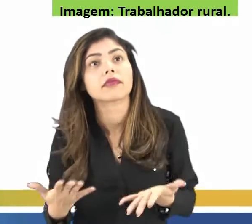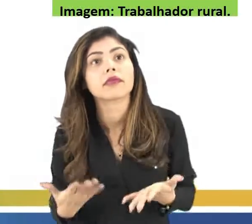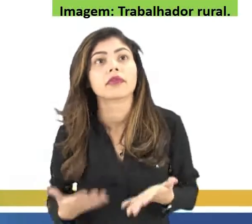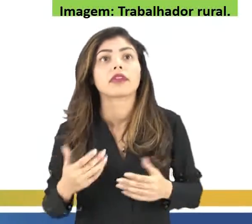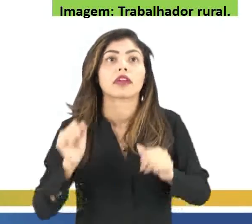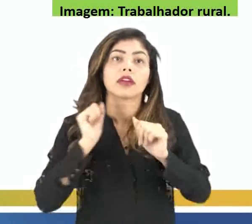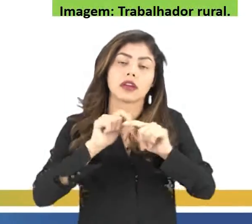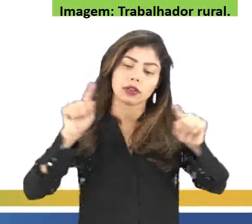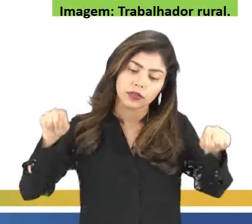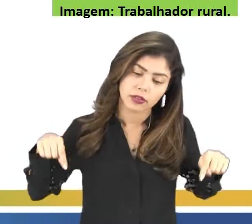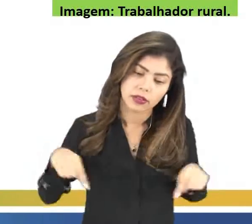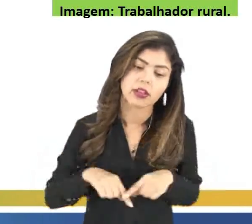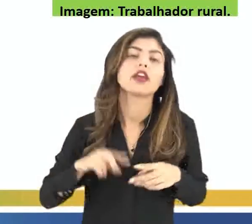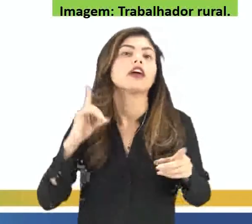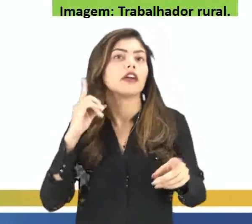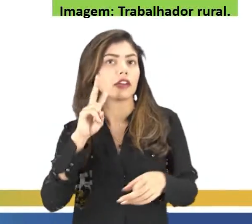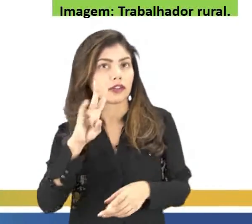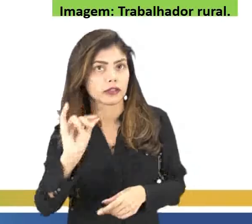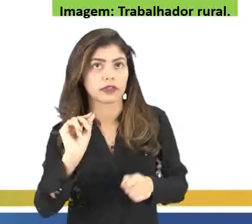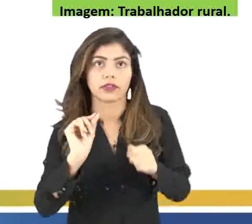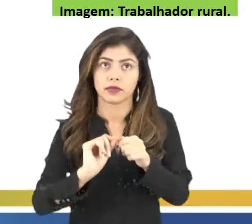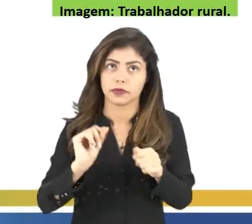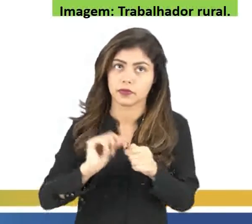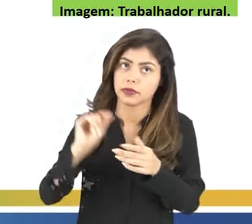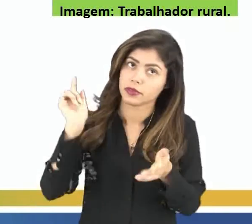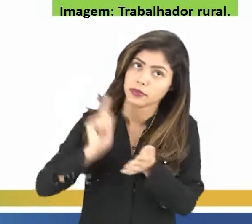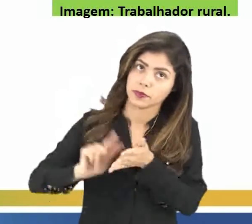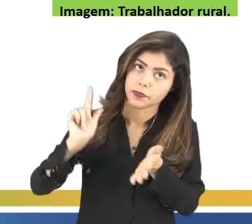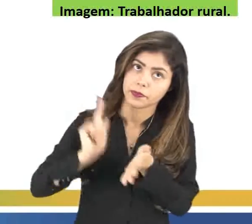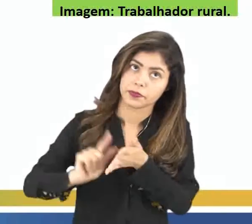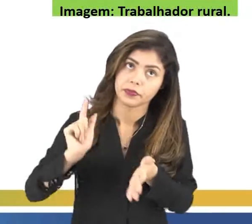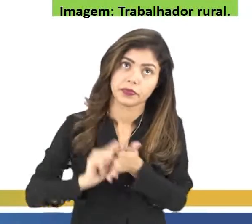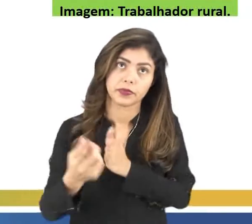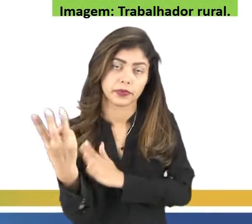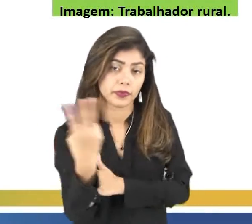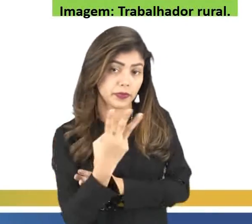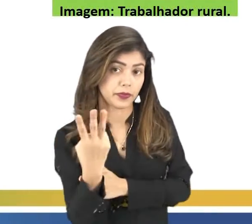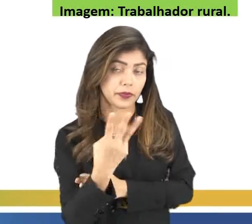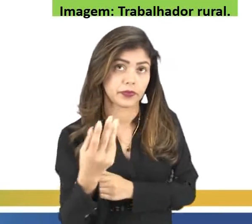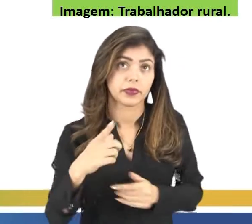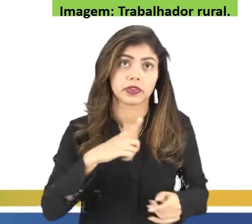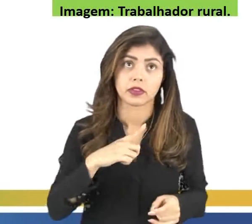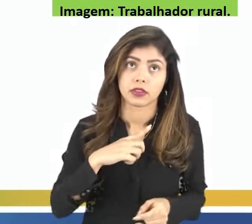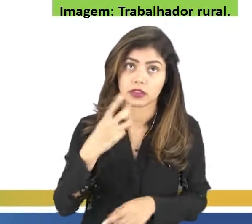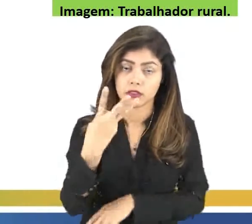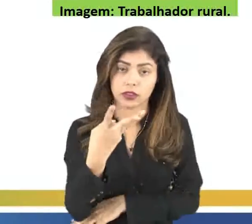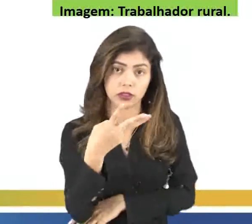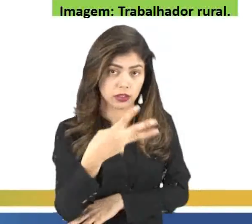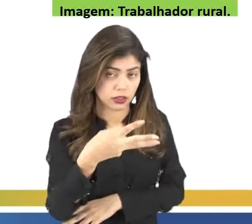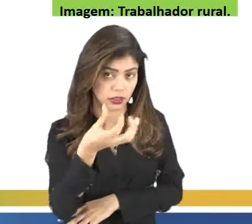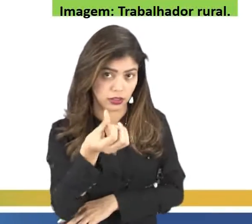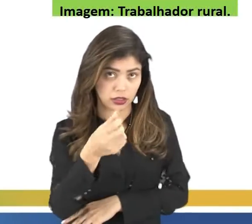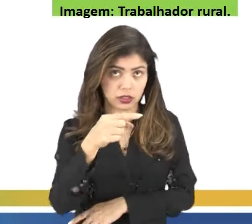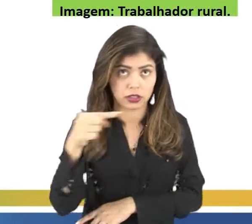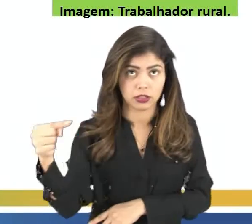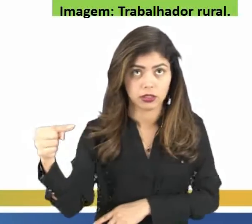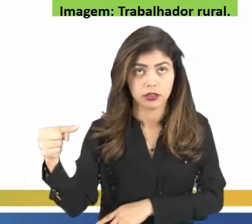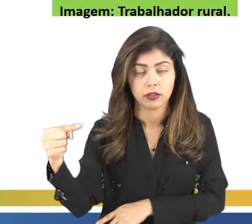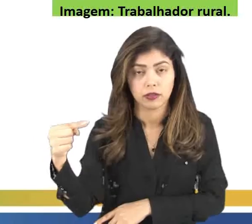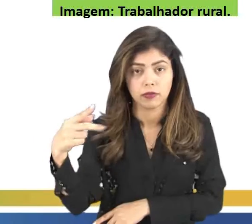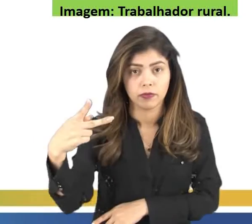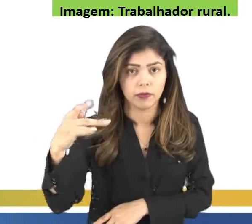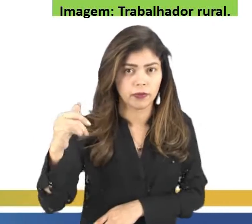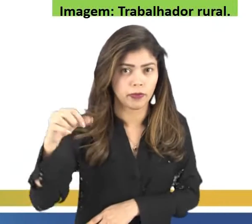área do terreno que foi feito a limpeza em 3 horas tem aí 36 pi metros